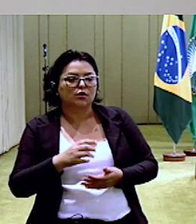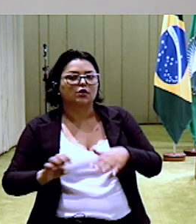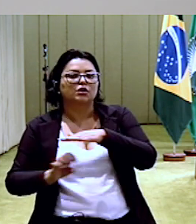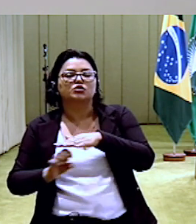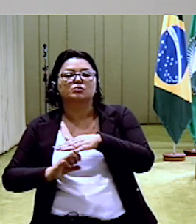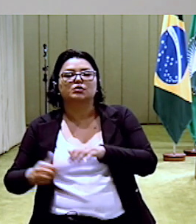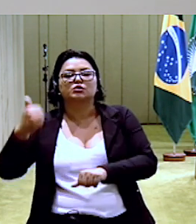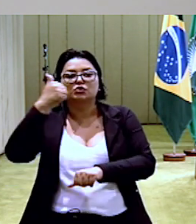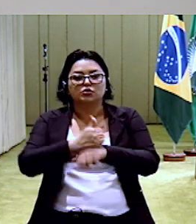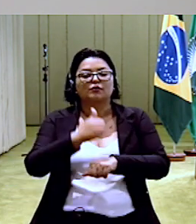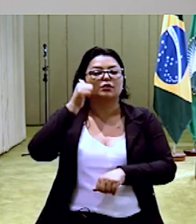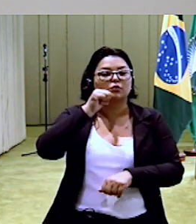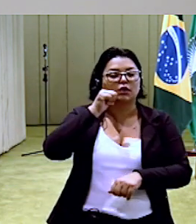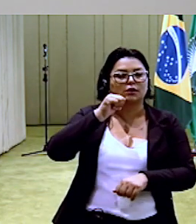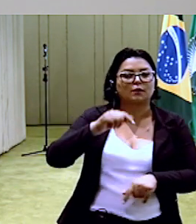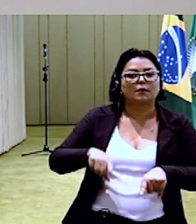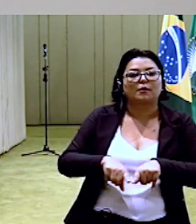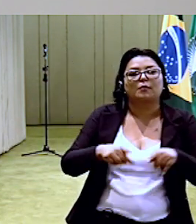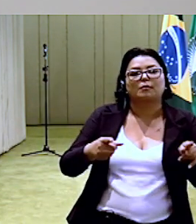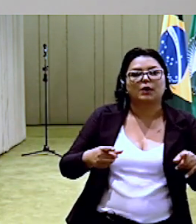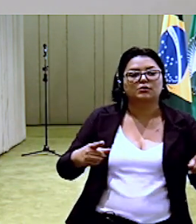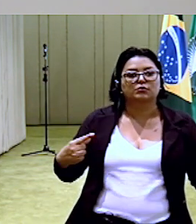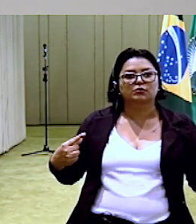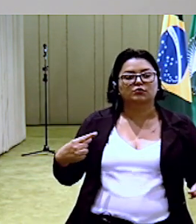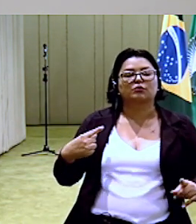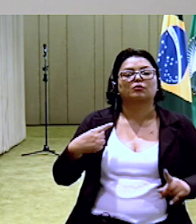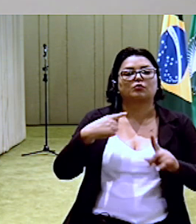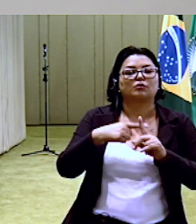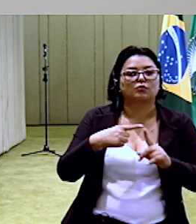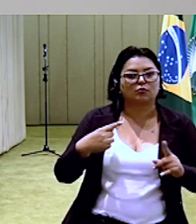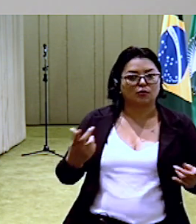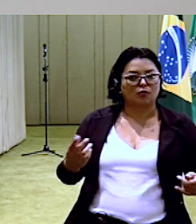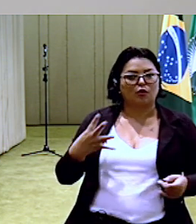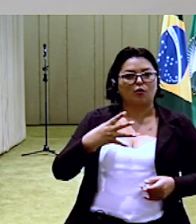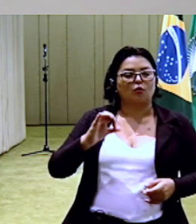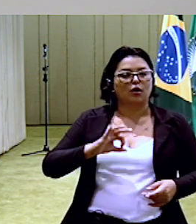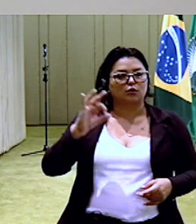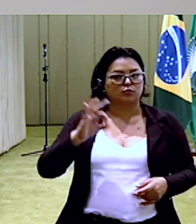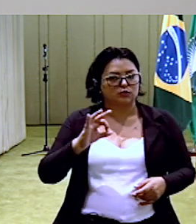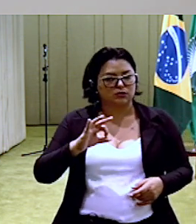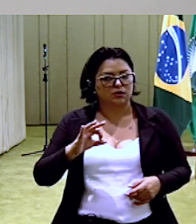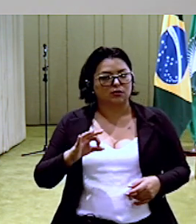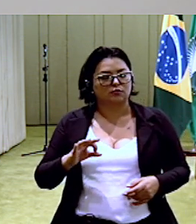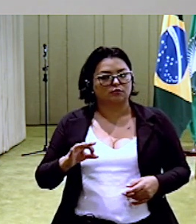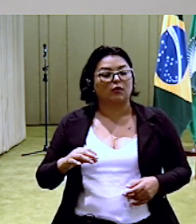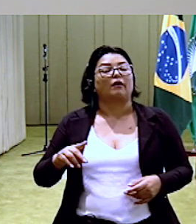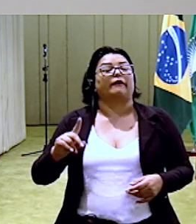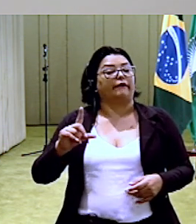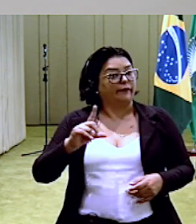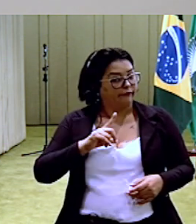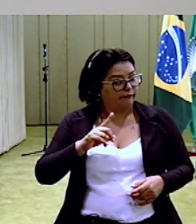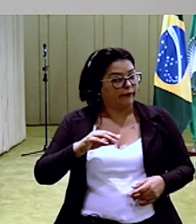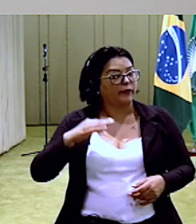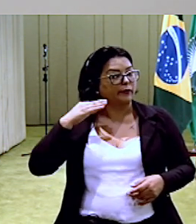por mulheres, mas quando a gente vai ver o total dos desembolsos, só 4% do volume, e olha que o BNDES